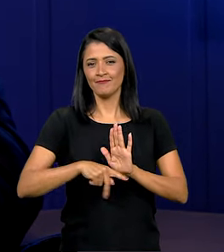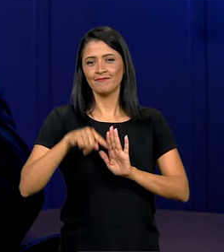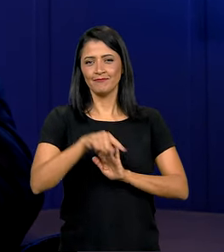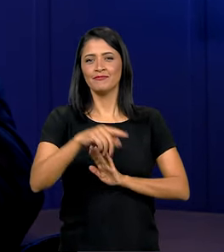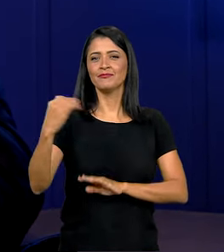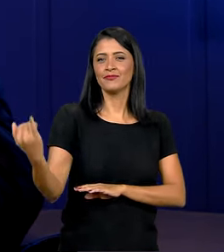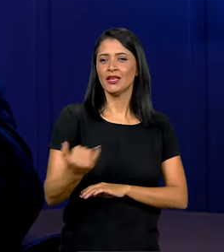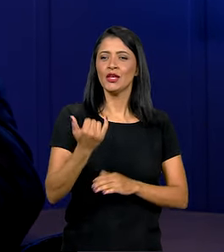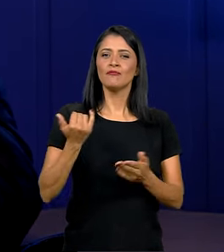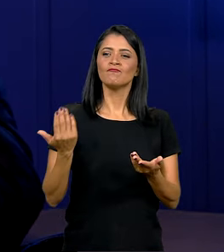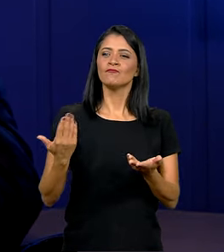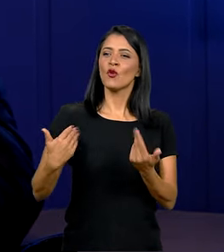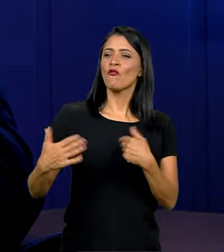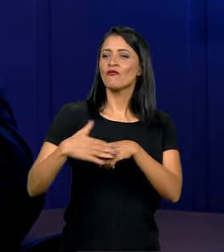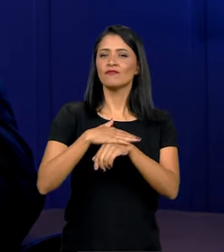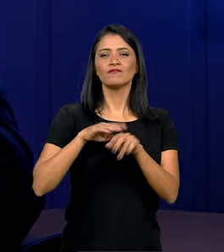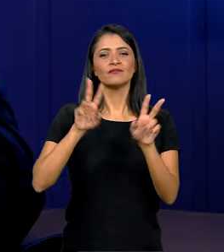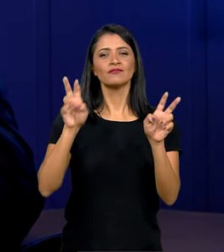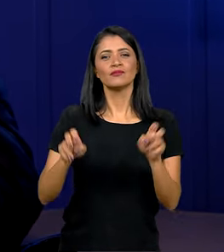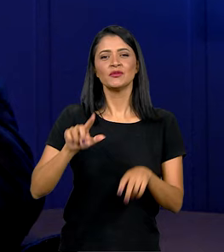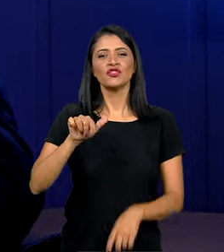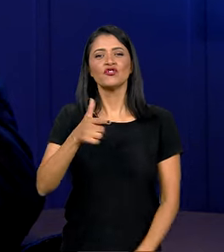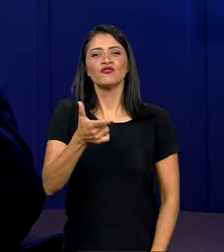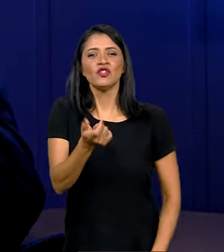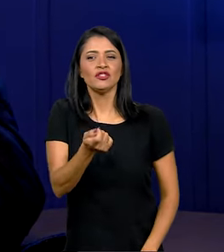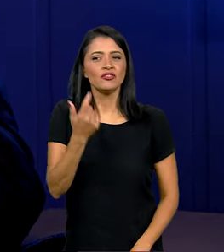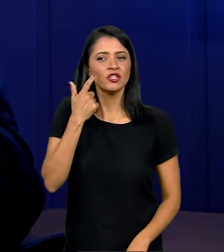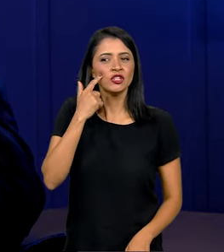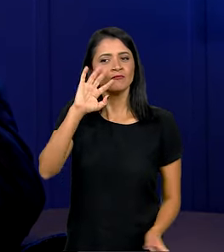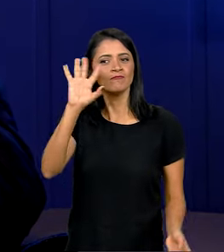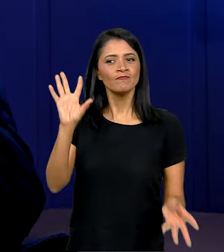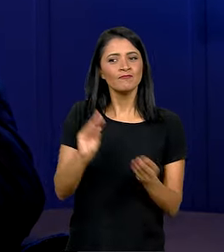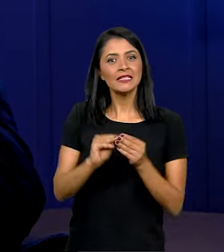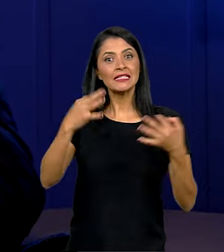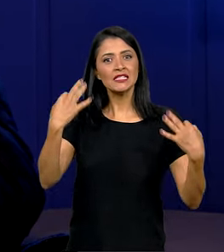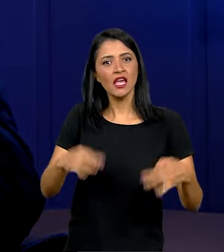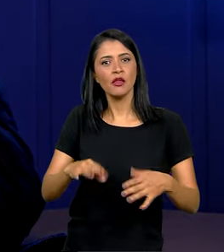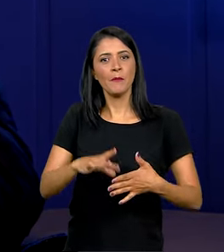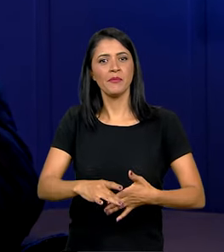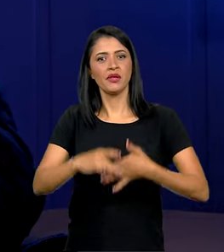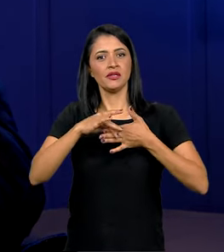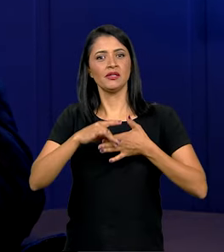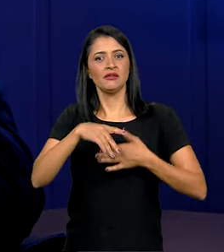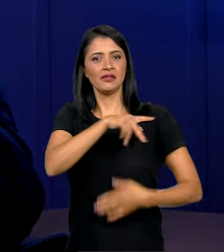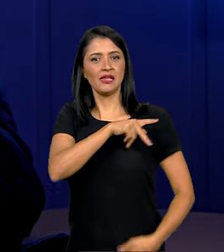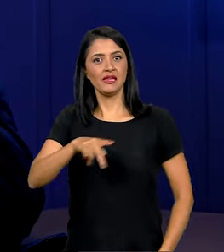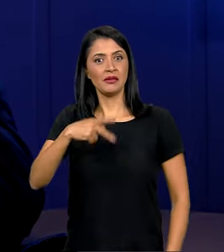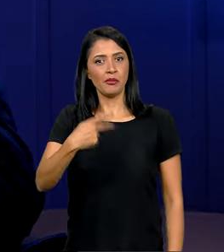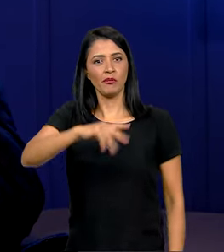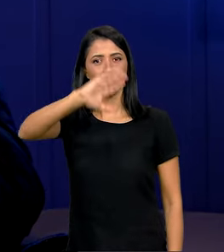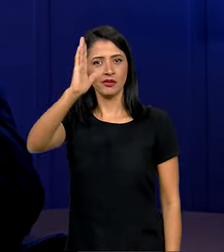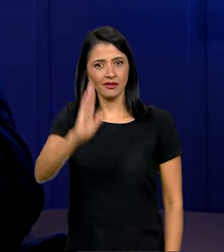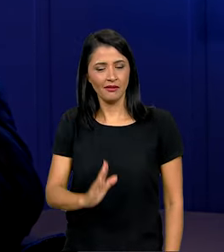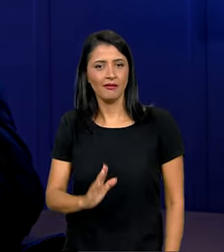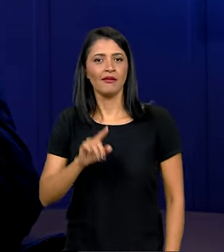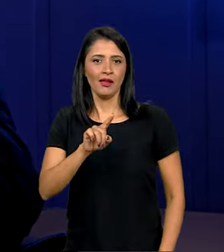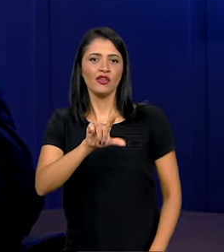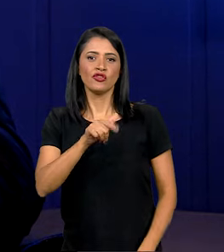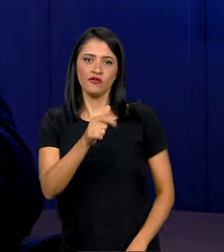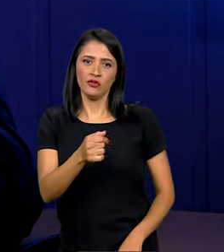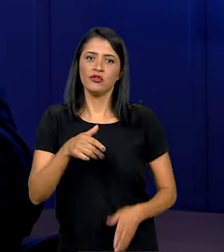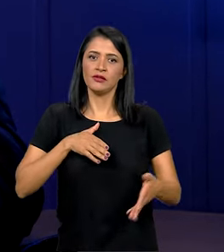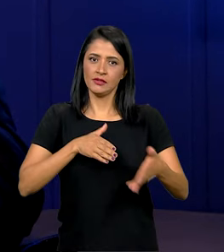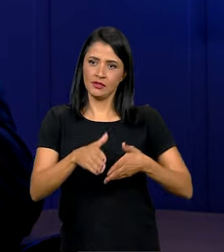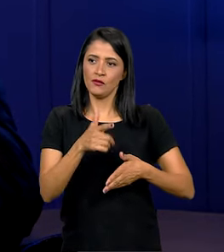sobre o G20 e tornar eh o entendimento disso que é a presidência brasileira o G20 é algo que é acessível para muito mais